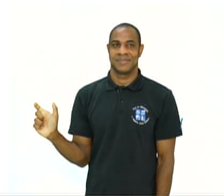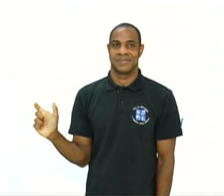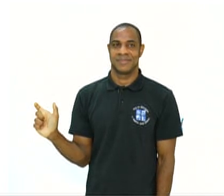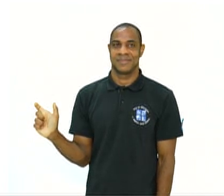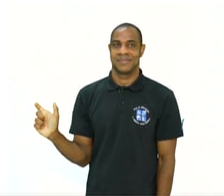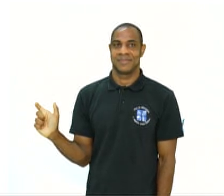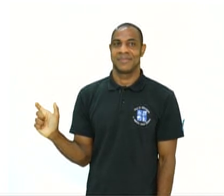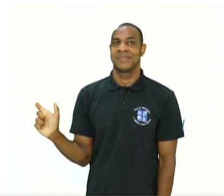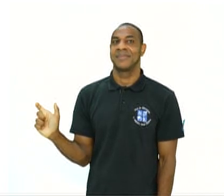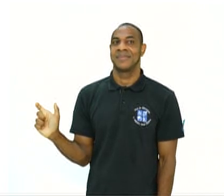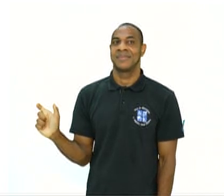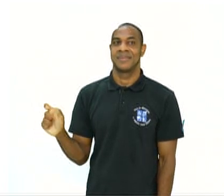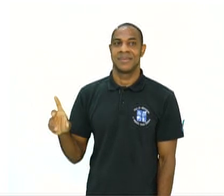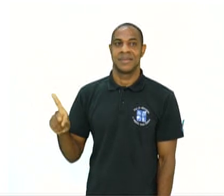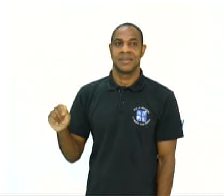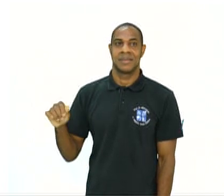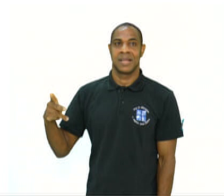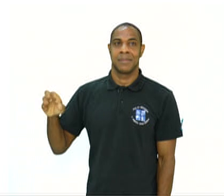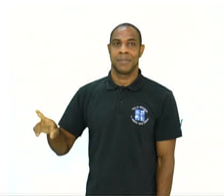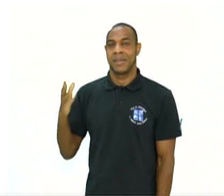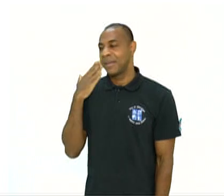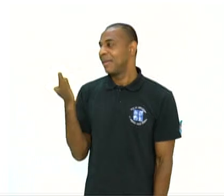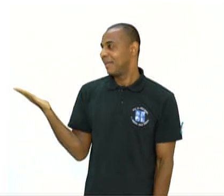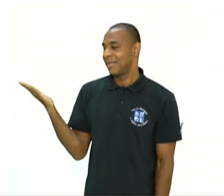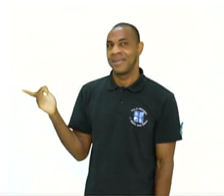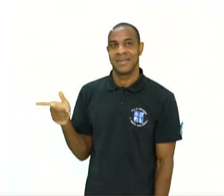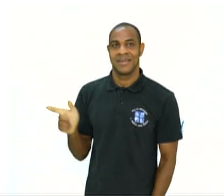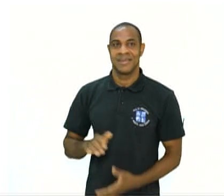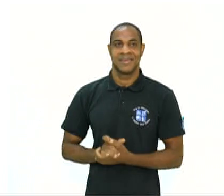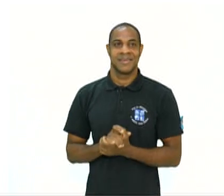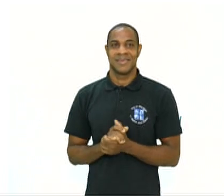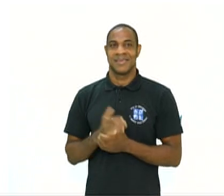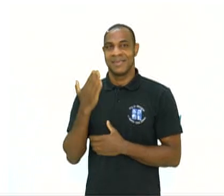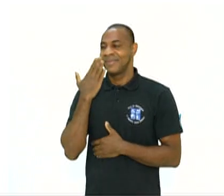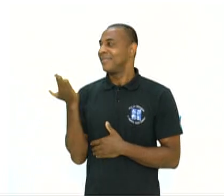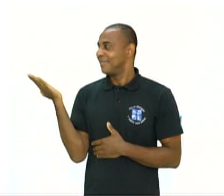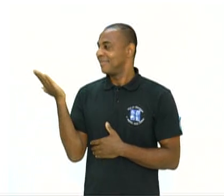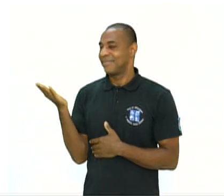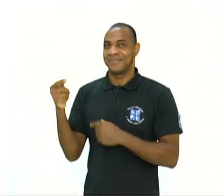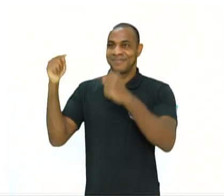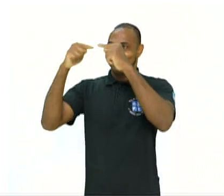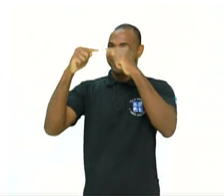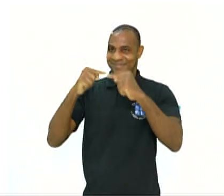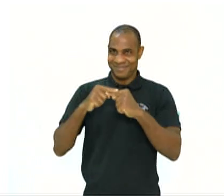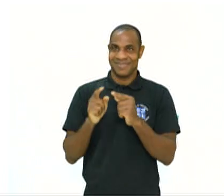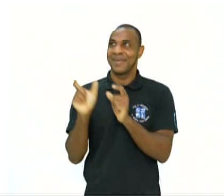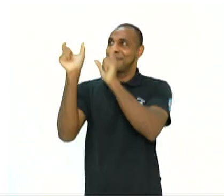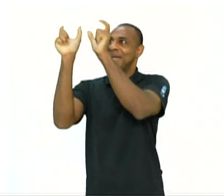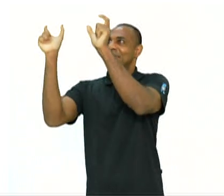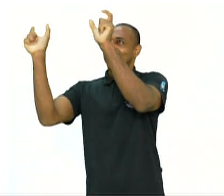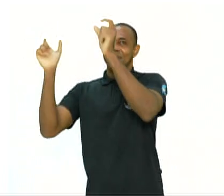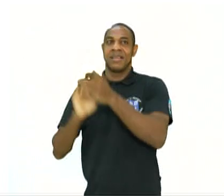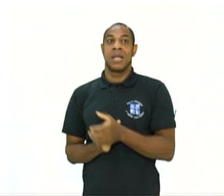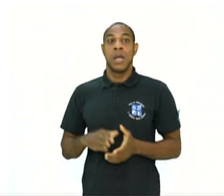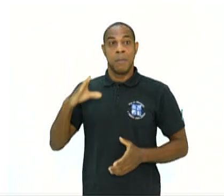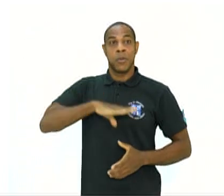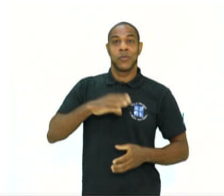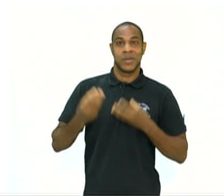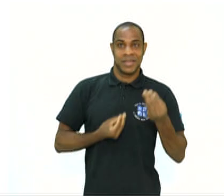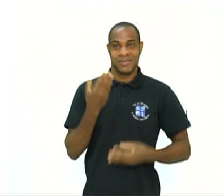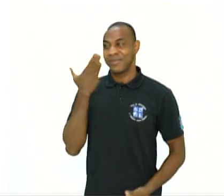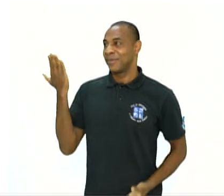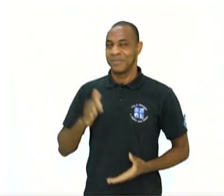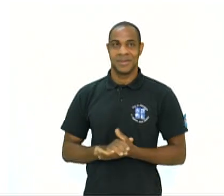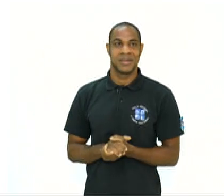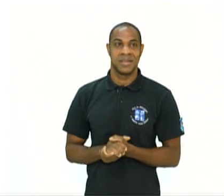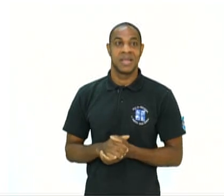has a diaper on. Então, a última aqui seria diaper. Em português, mais ou menos seria, quem é o Cupido?